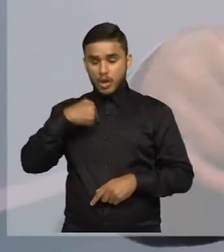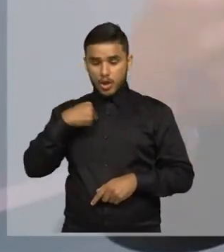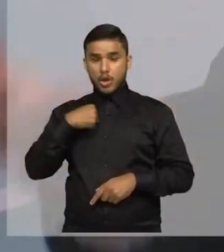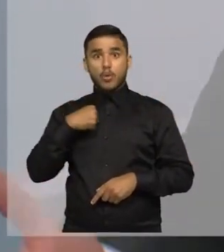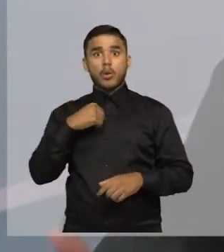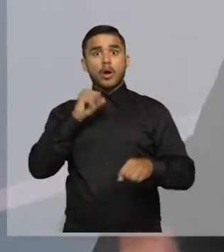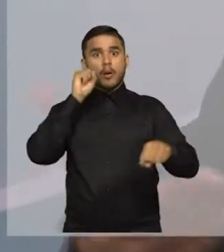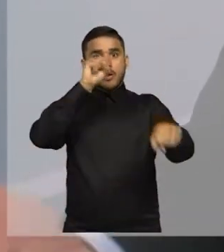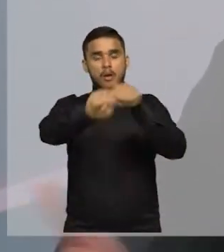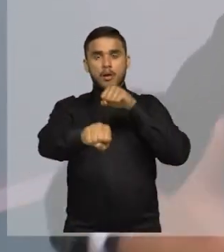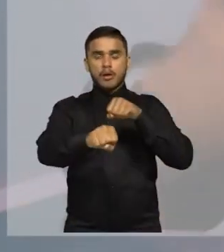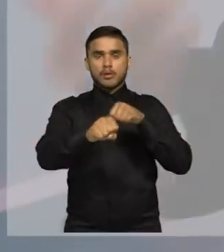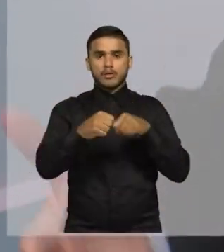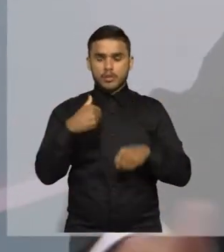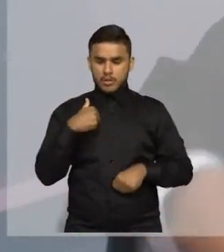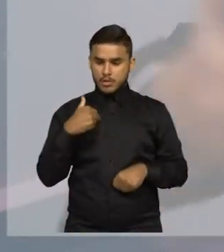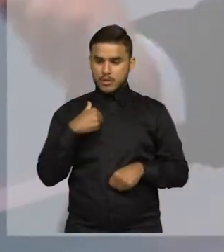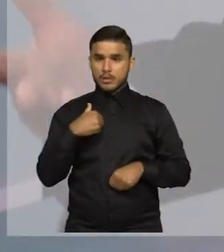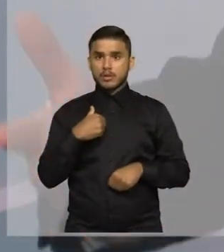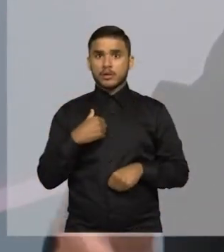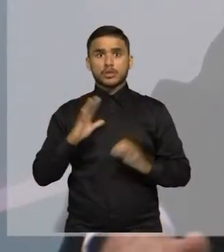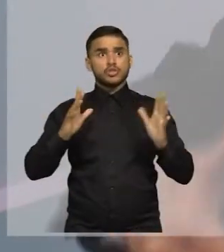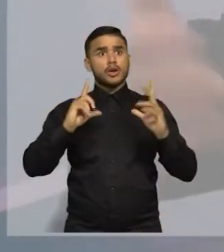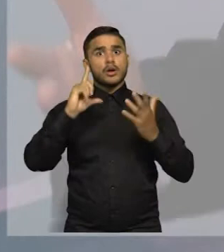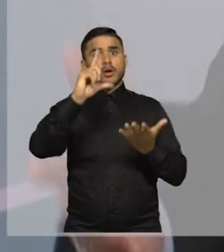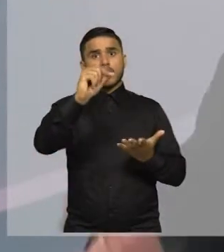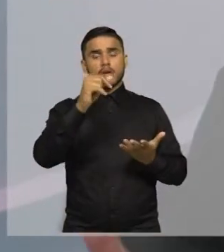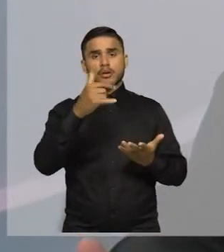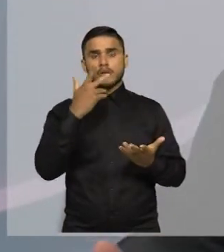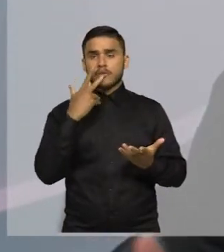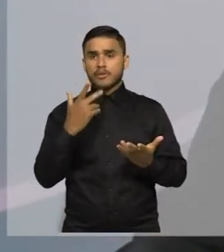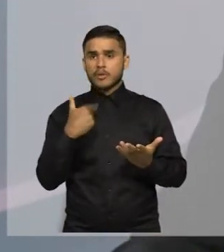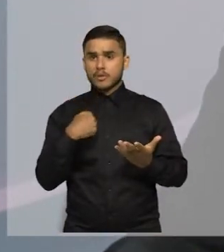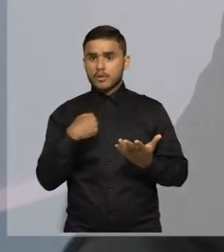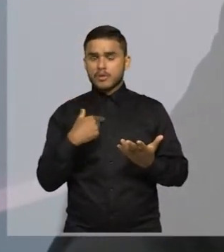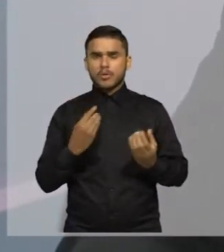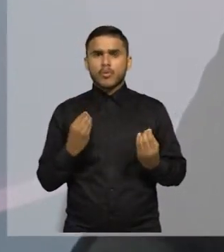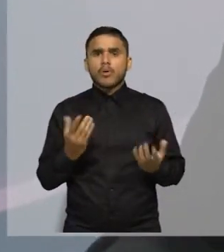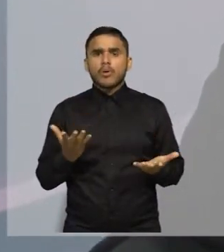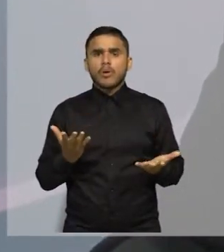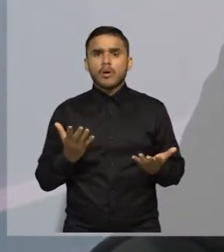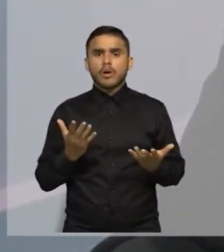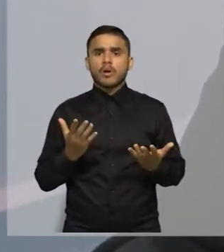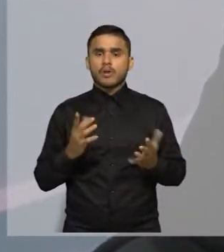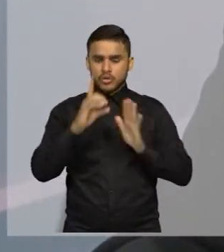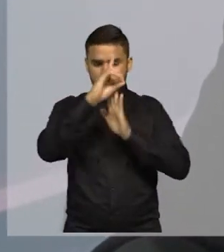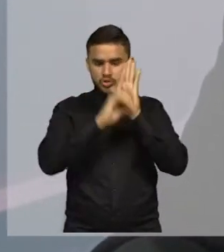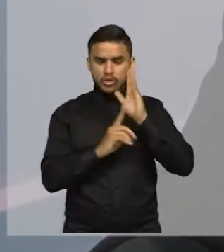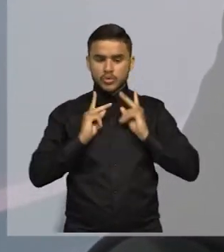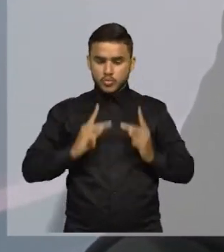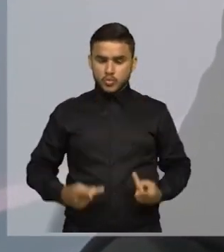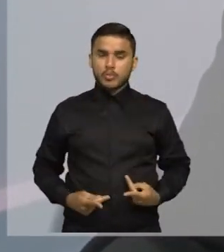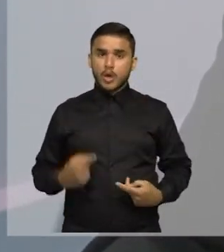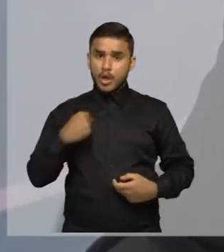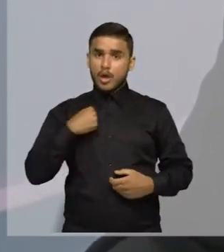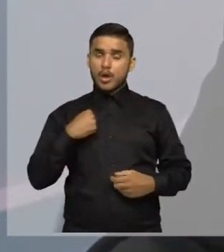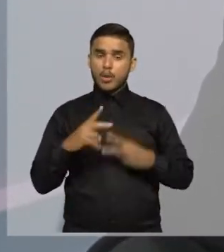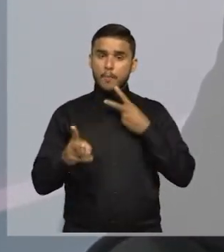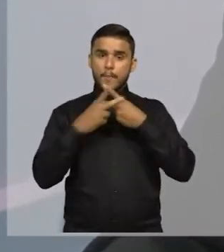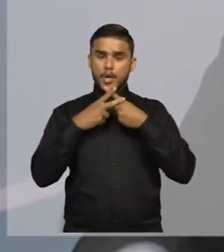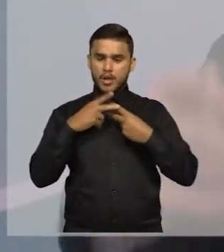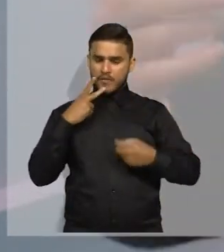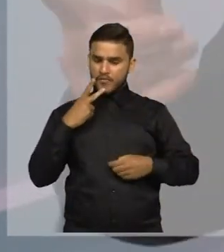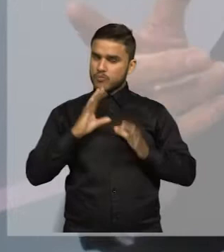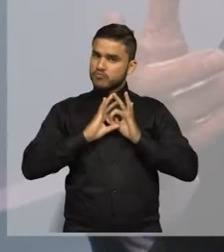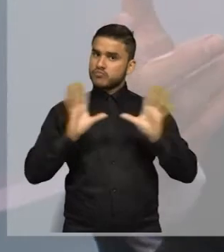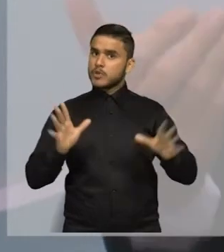você matou. Não legítima defesa nada, ele já estava indo embora, não estava mais lhe ameaçando, os direitos humanos vêm em cima. Ele quer acabar com isso.